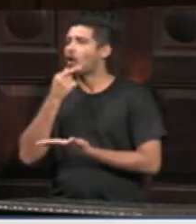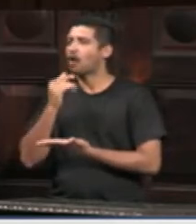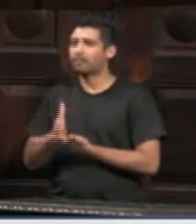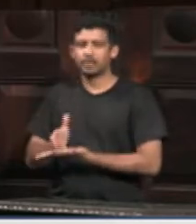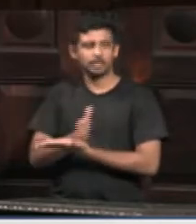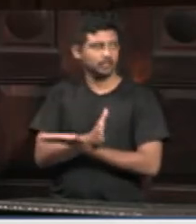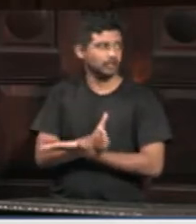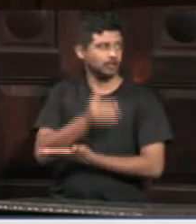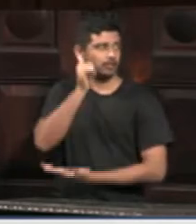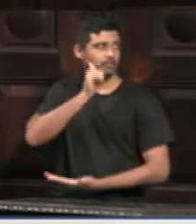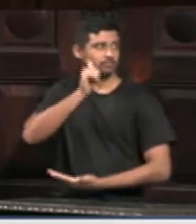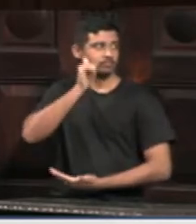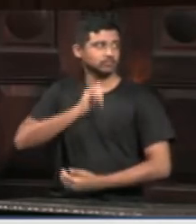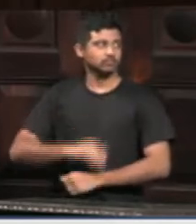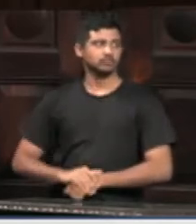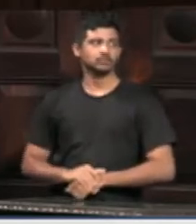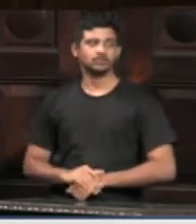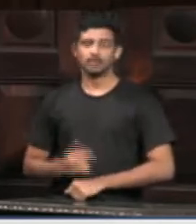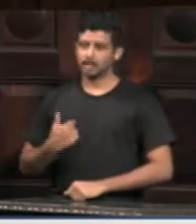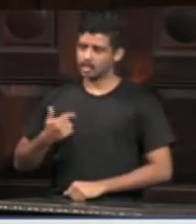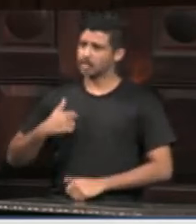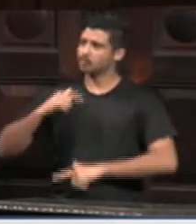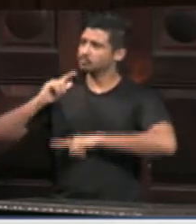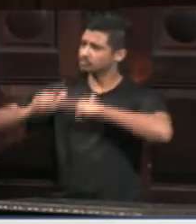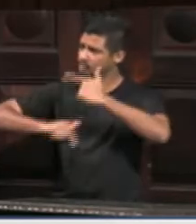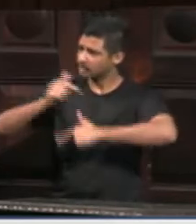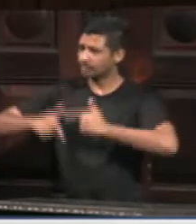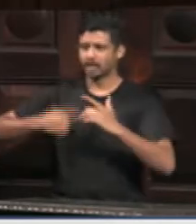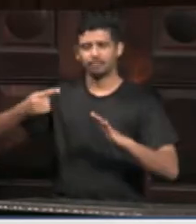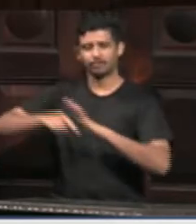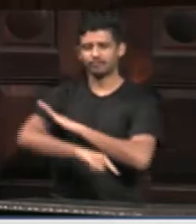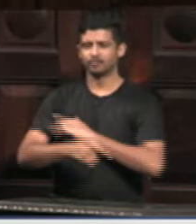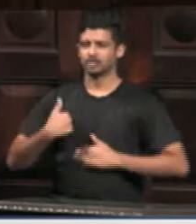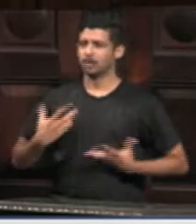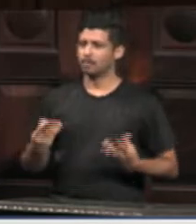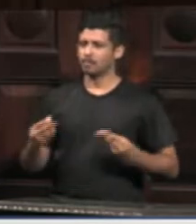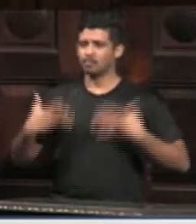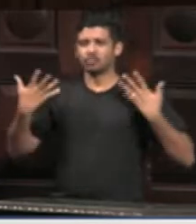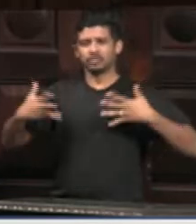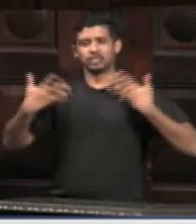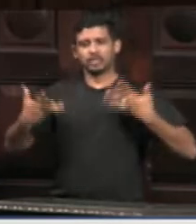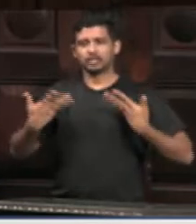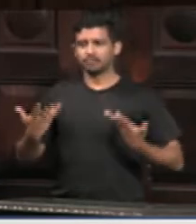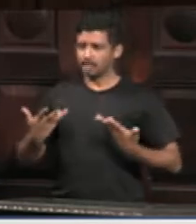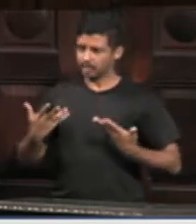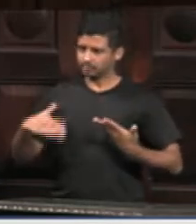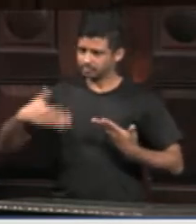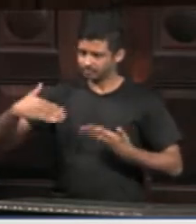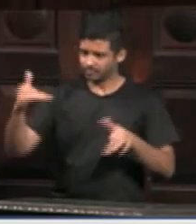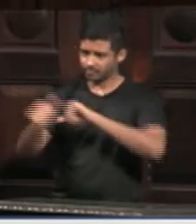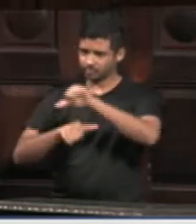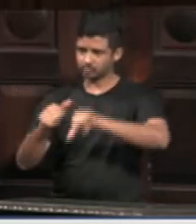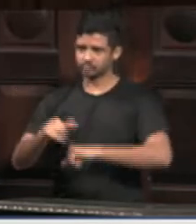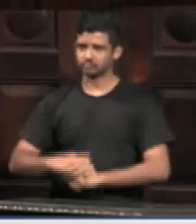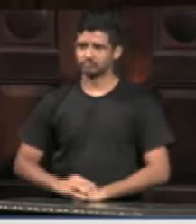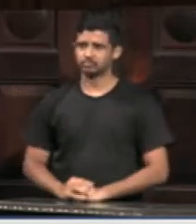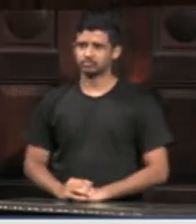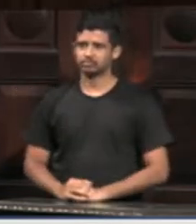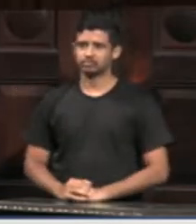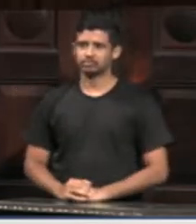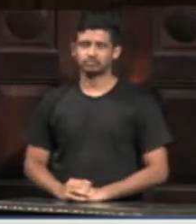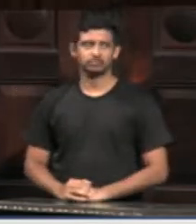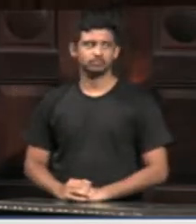mulheres. Vou trabalhar profundamente, estou muito animado com essa possibilidade dessa construção, não com